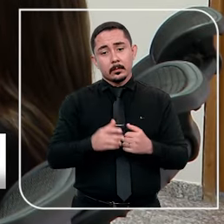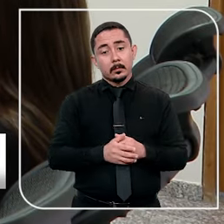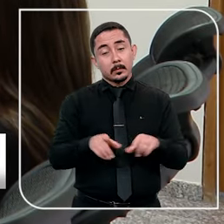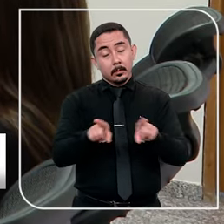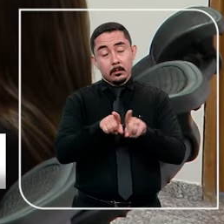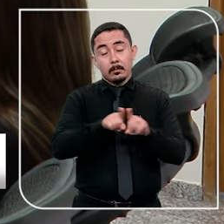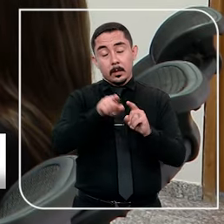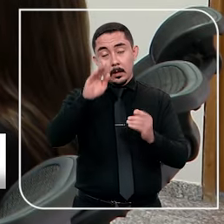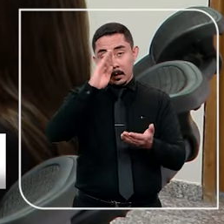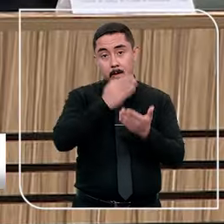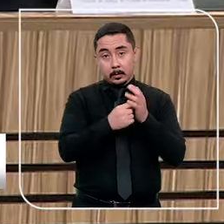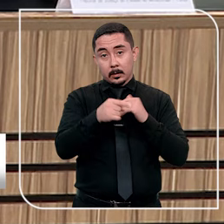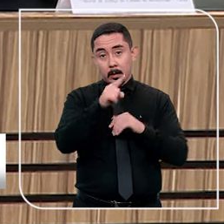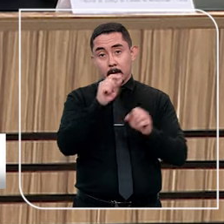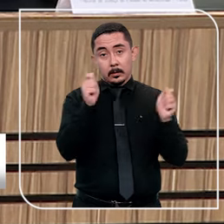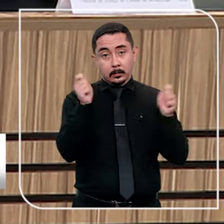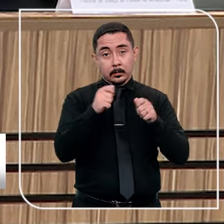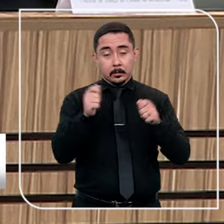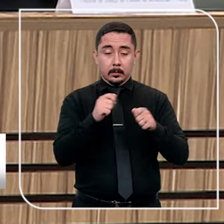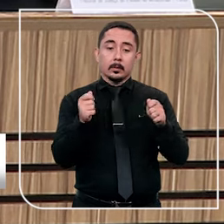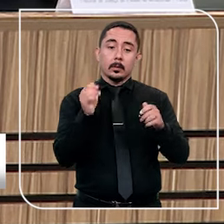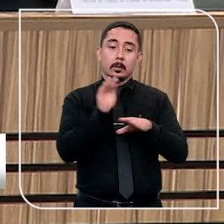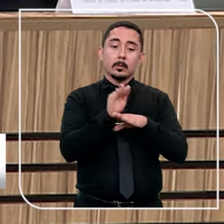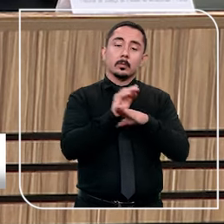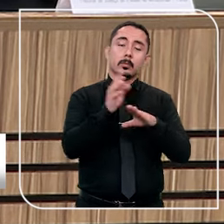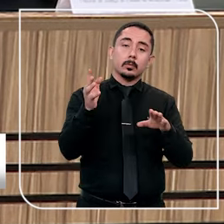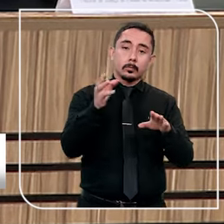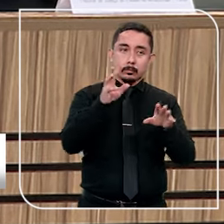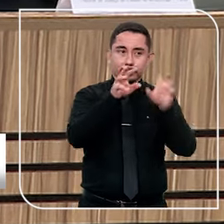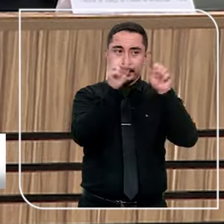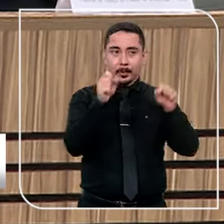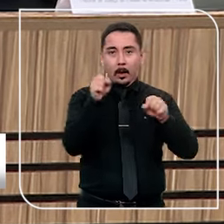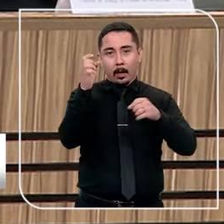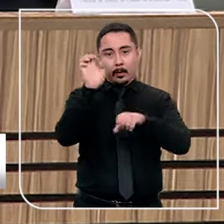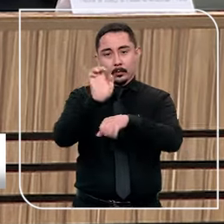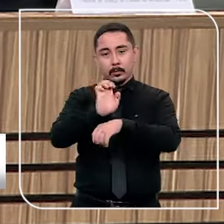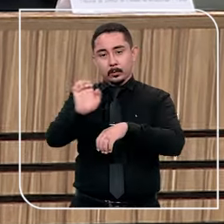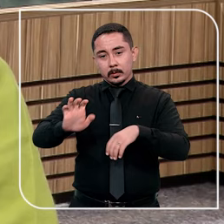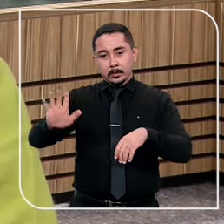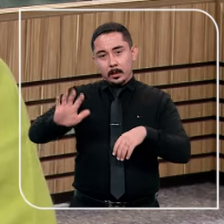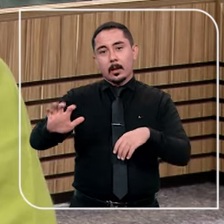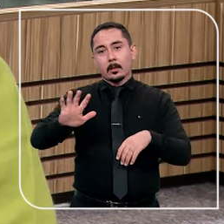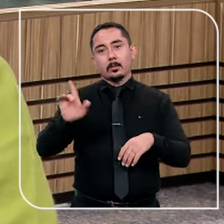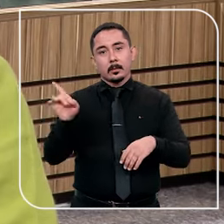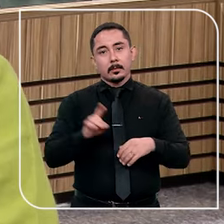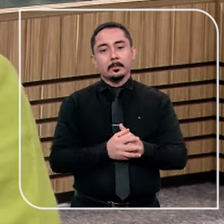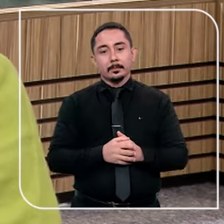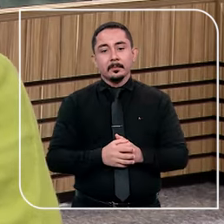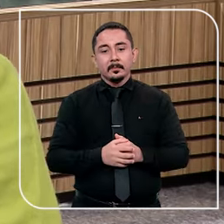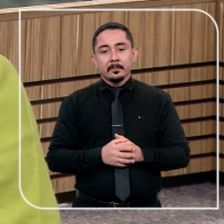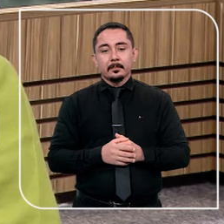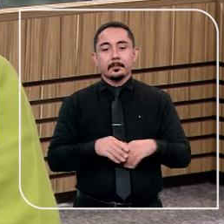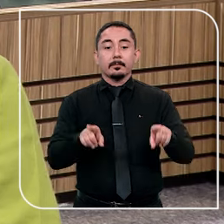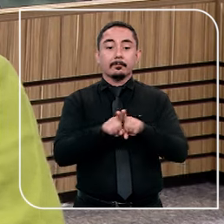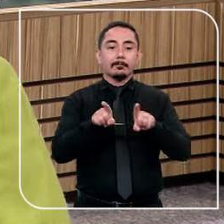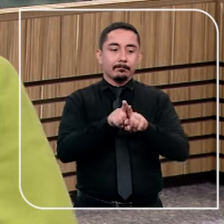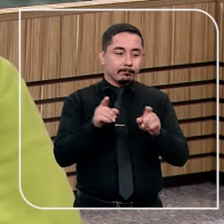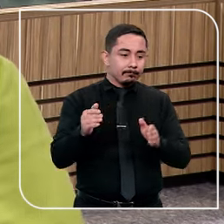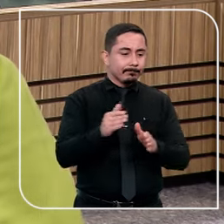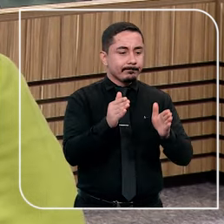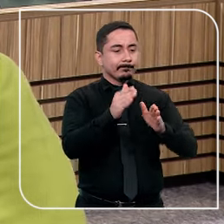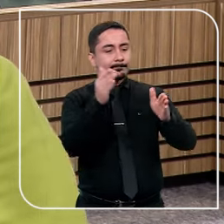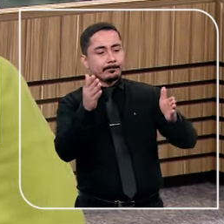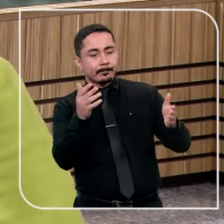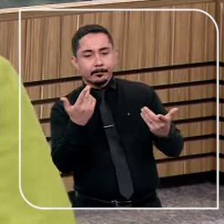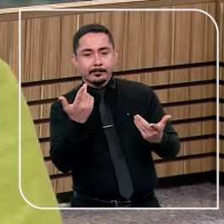pessoais e acredita que essa ferramenta seria muito útil no Tribunal do Estado amazonense o Amazonas é praticamente as nossas